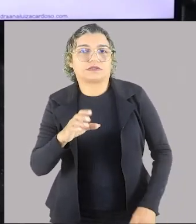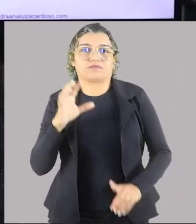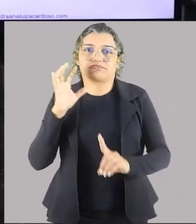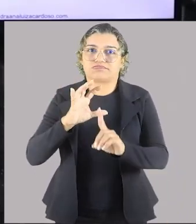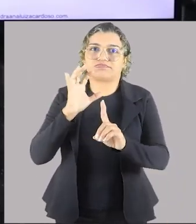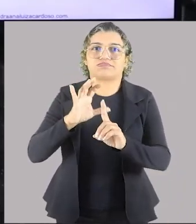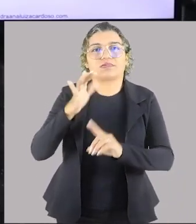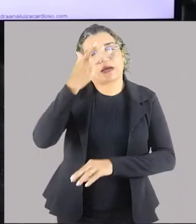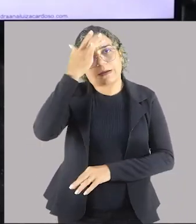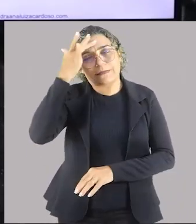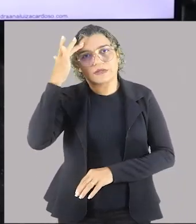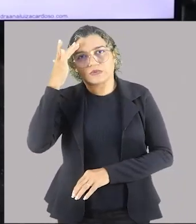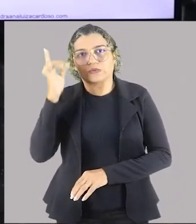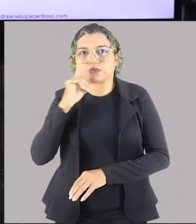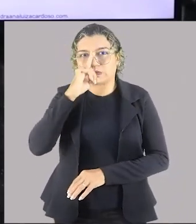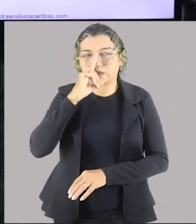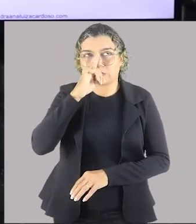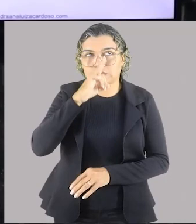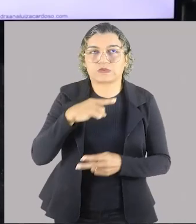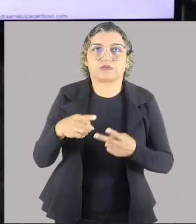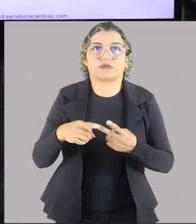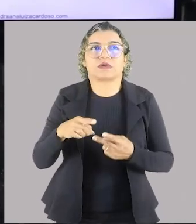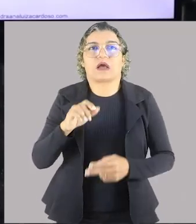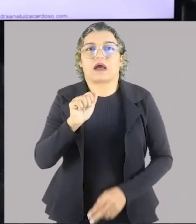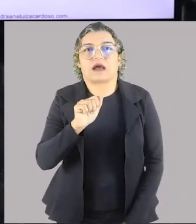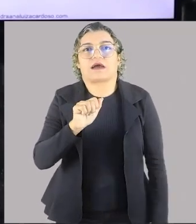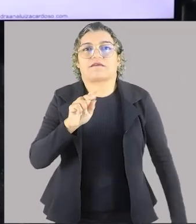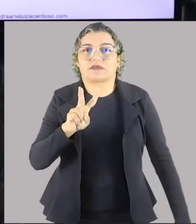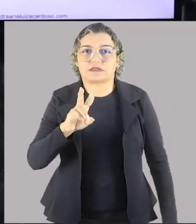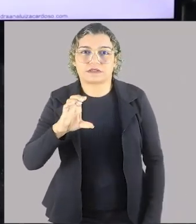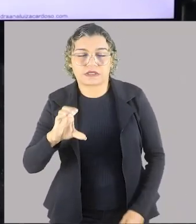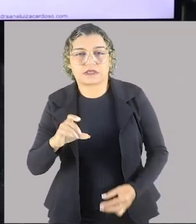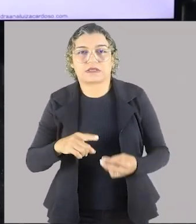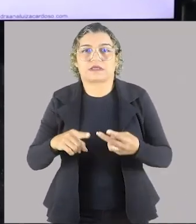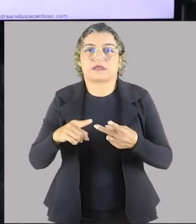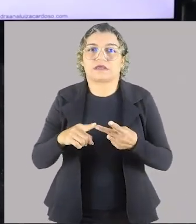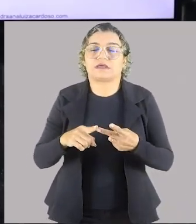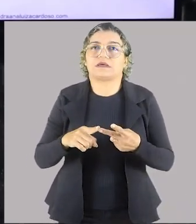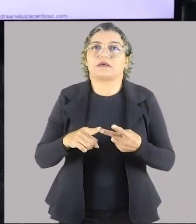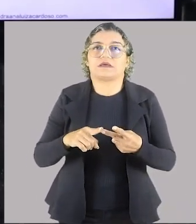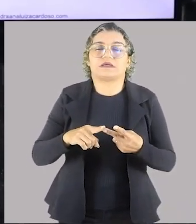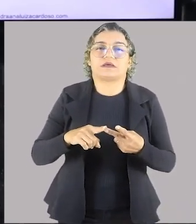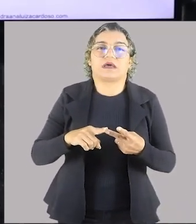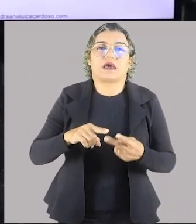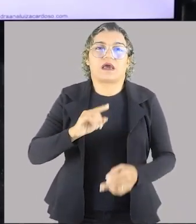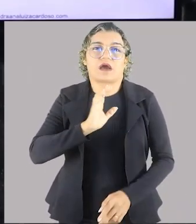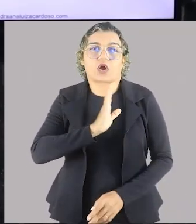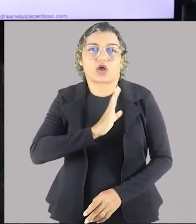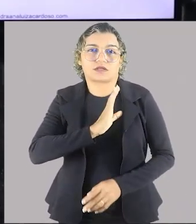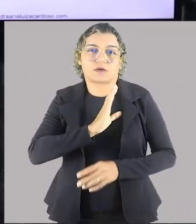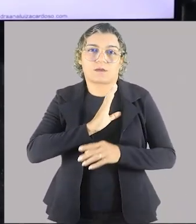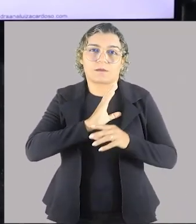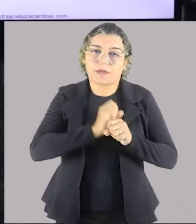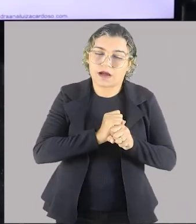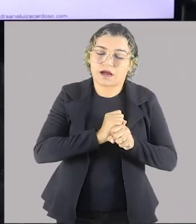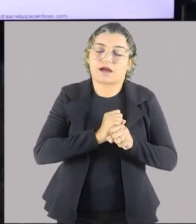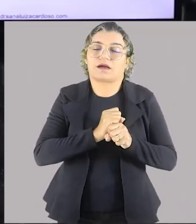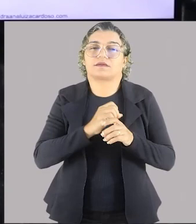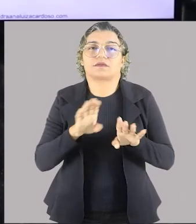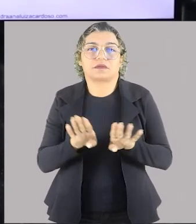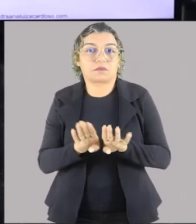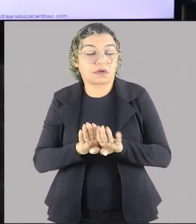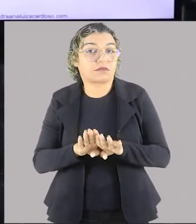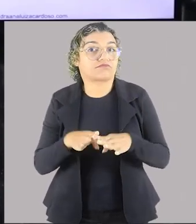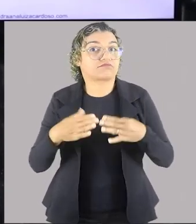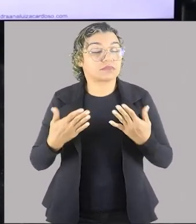para esse indivíduo. Aumenta o risco de AVC, aumenta o risco de infarto. Por isso ela precisa ser normalizada.